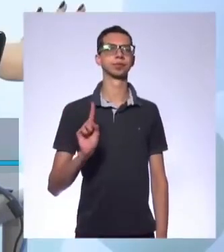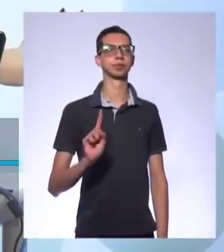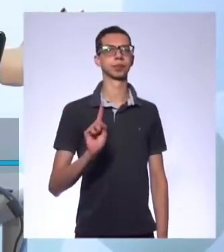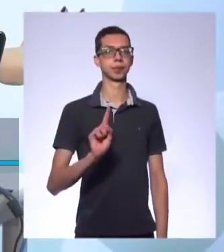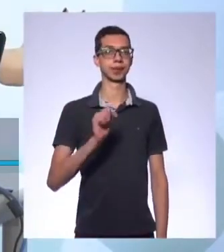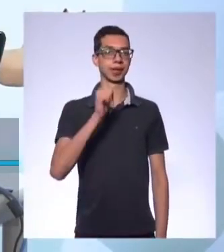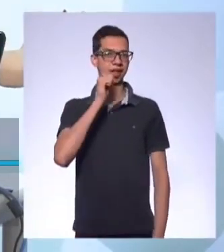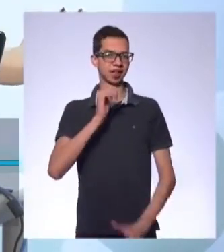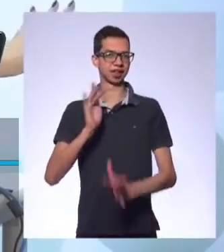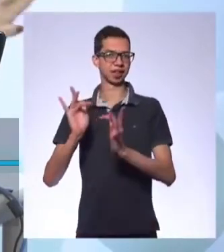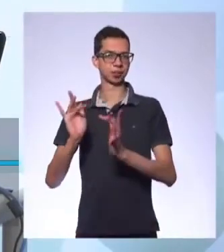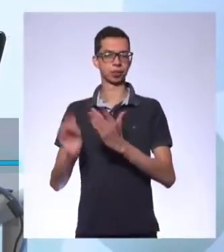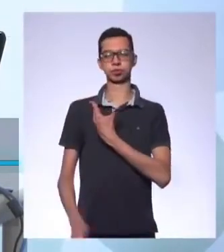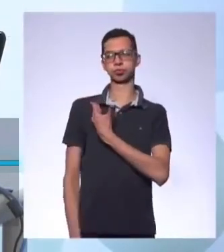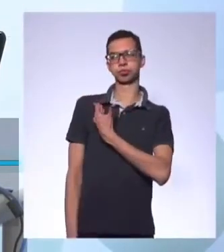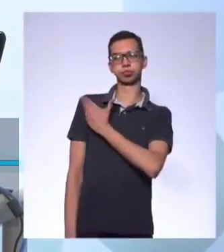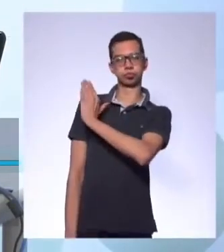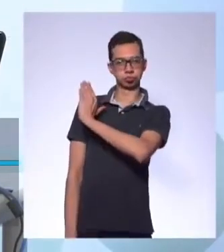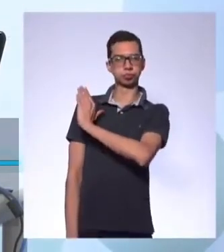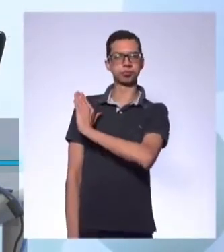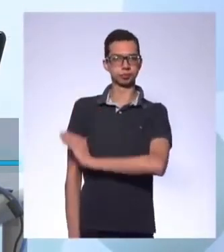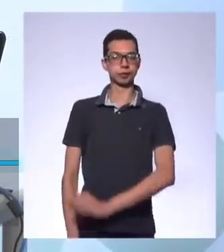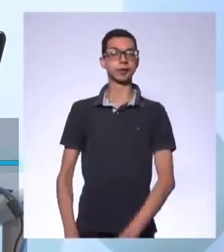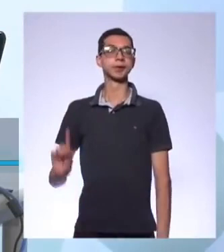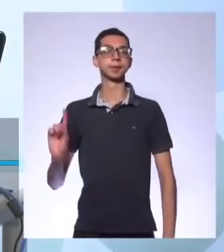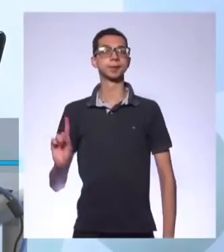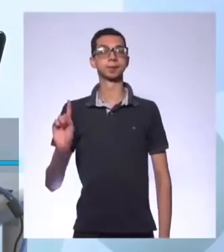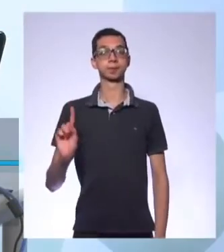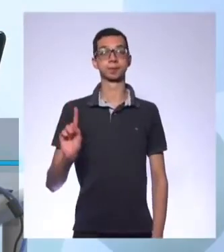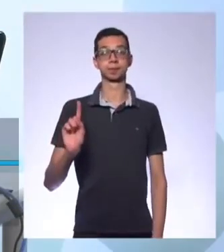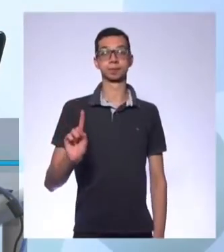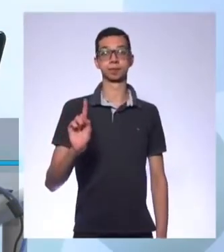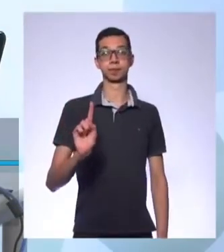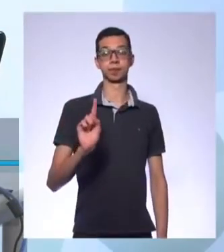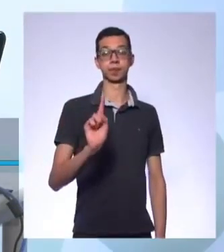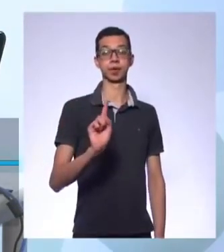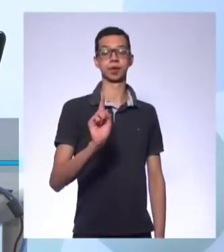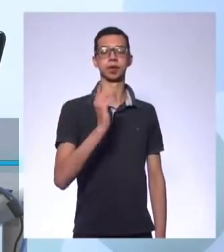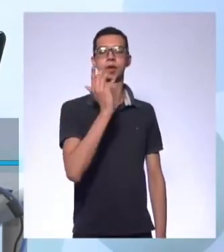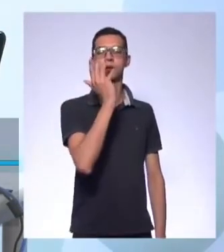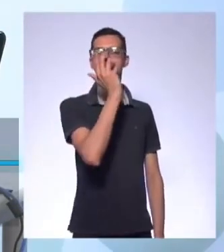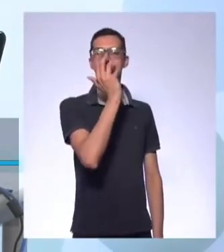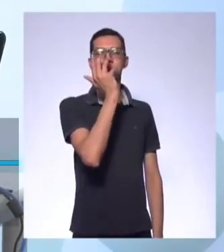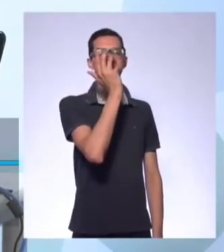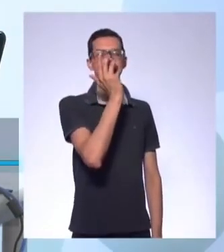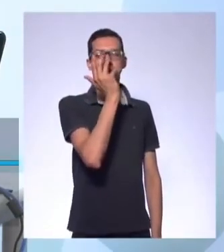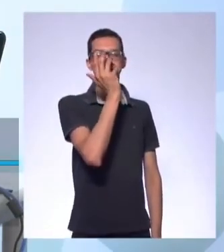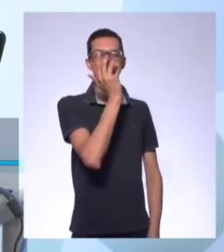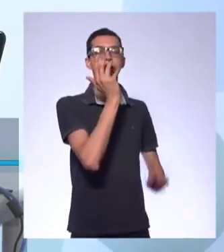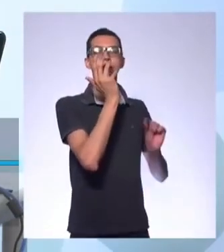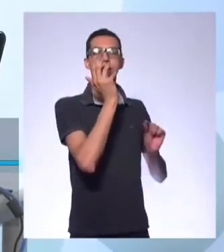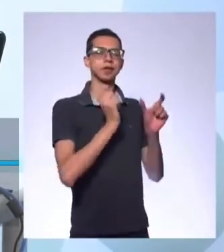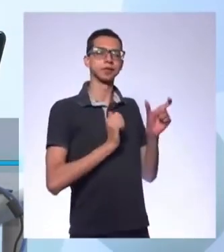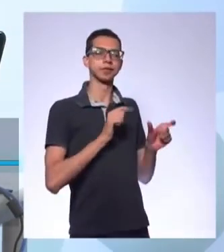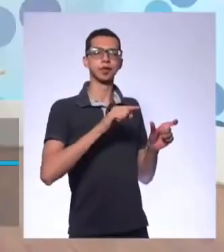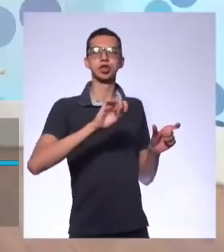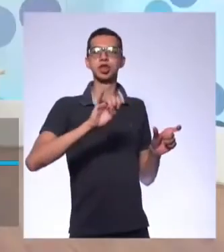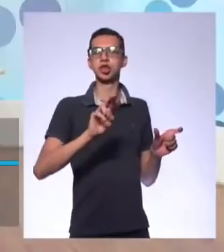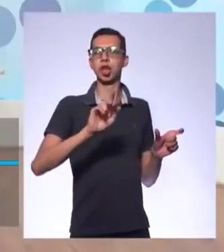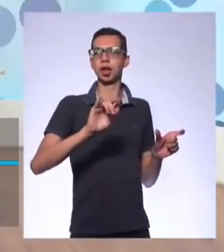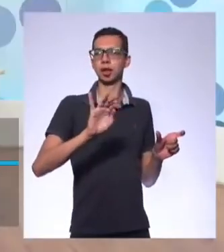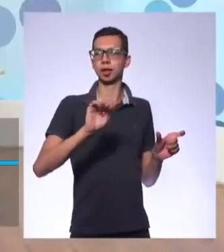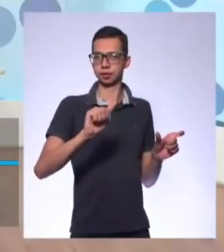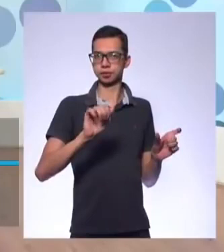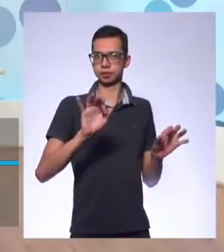a enamorada de lado e se apaixonou aí à primeira vista pela Julieta, certo? A gente não sabe nem se